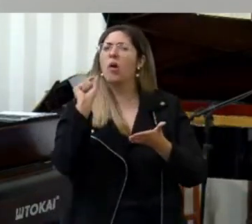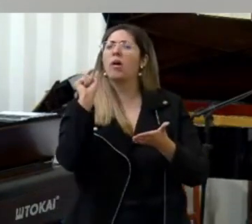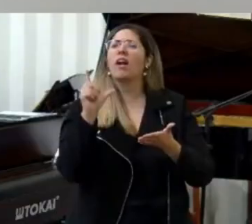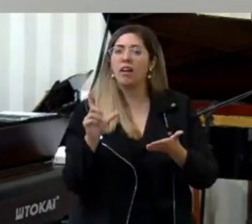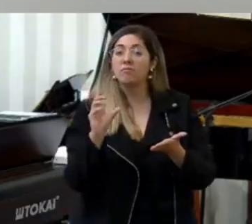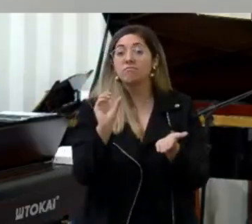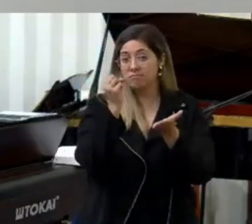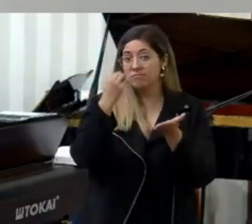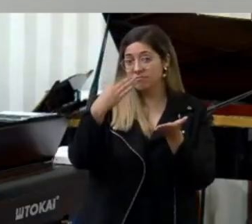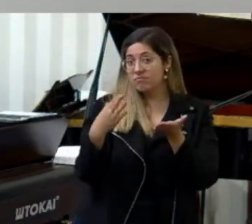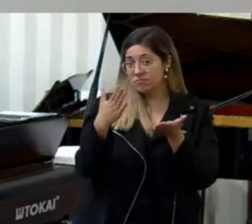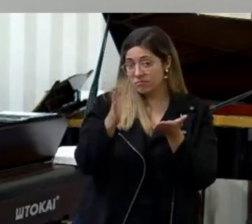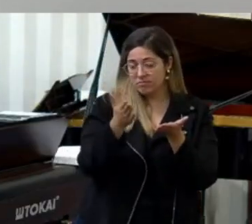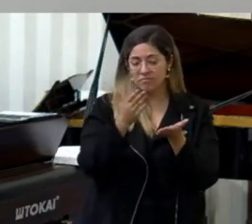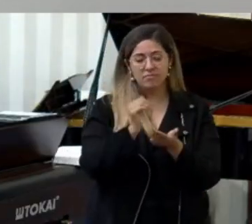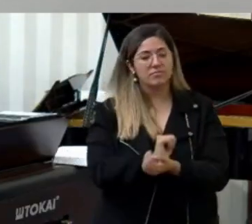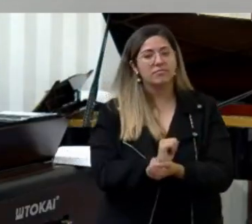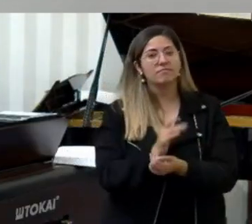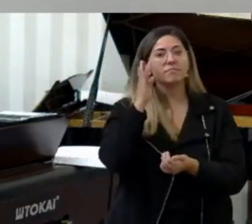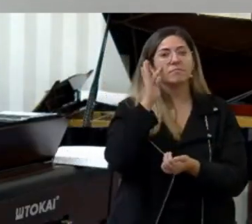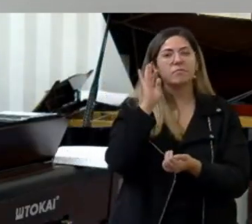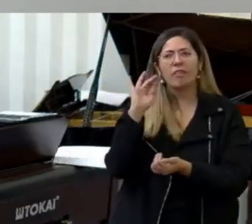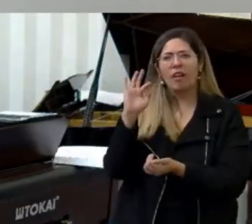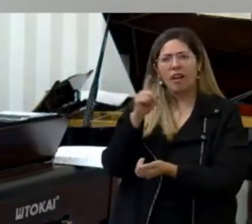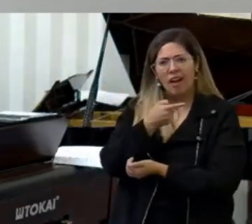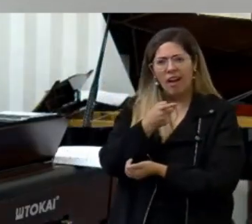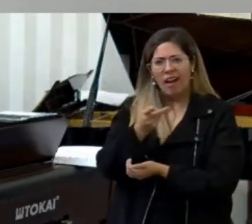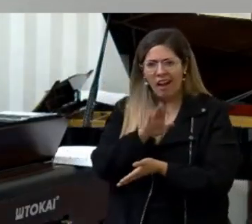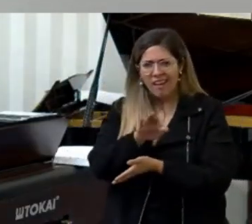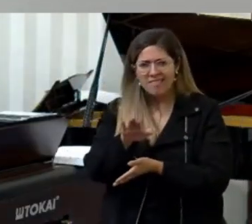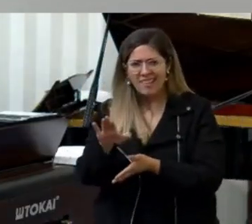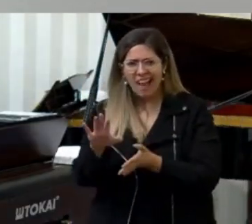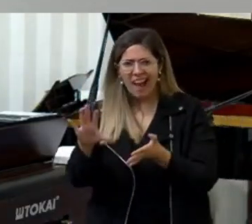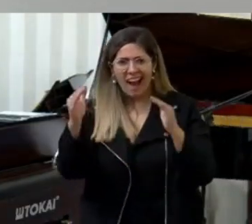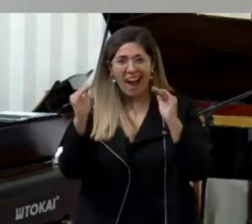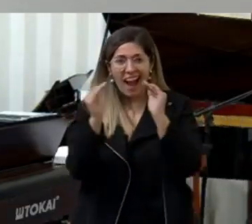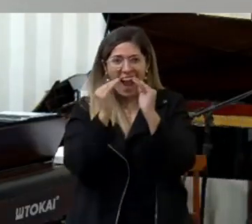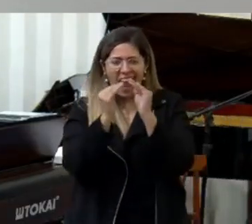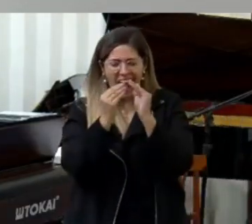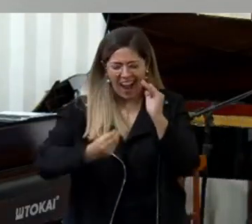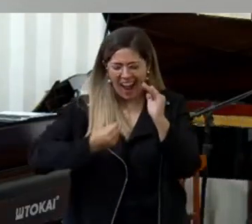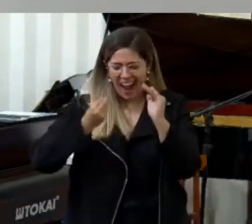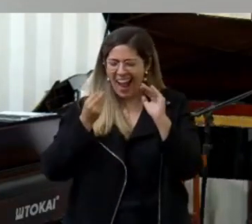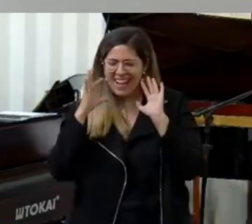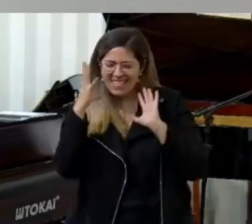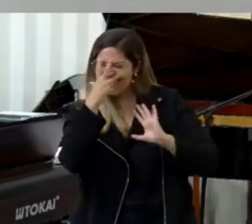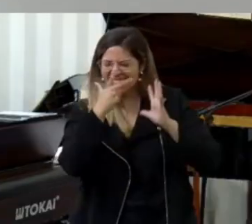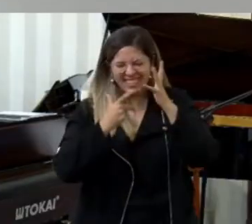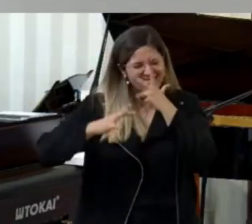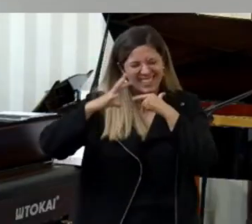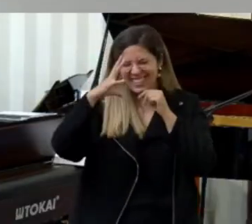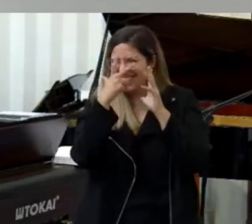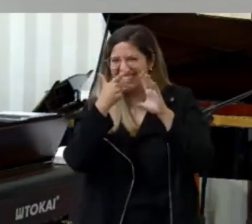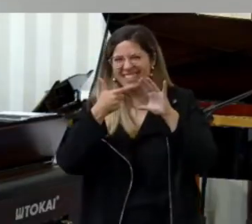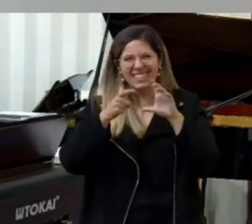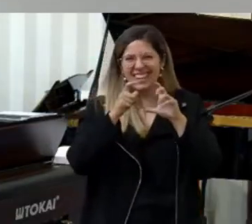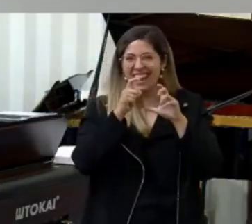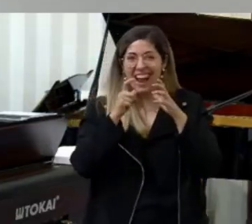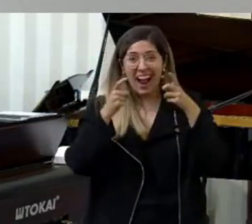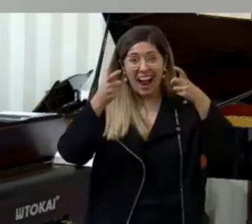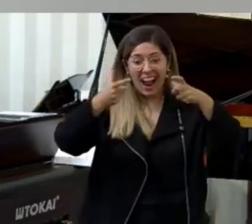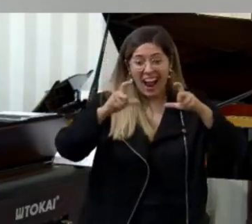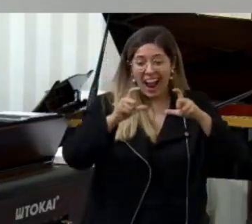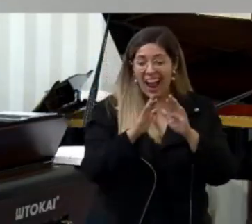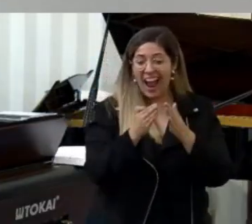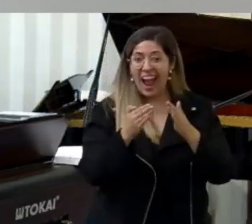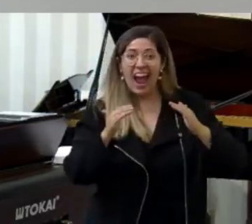Imaginem vocês morando num lindo lugar. Vocês podem fazer a casinha de vocês, aquele lago na frente da